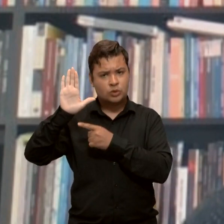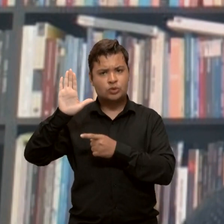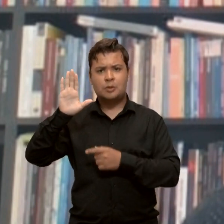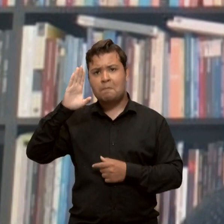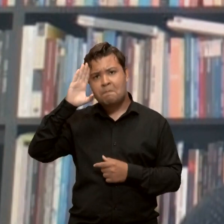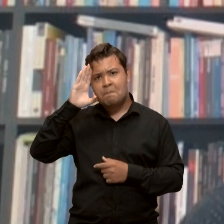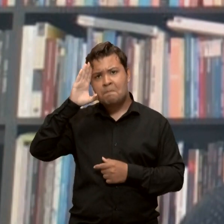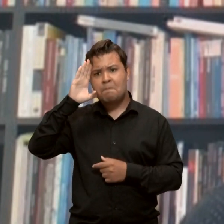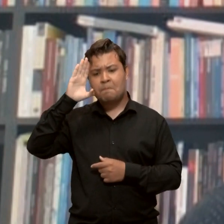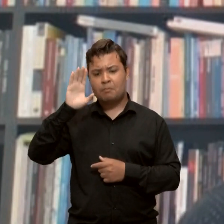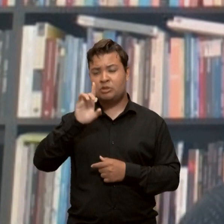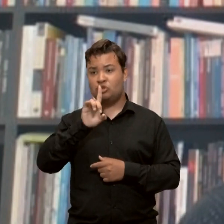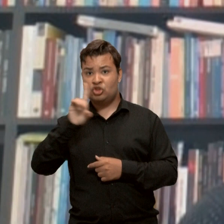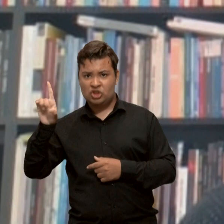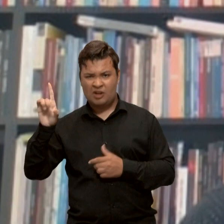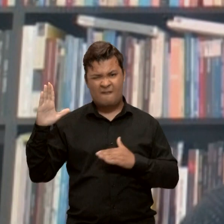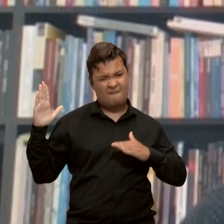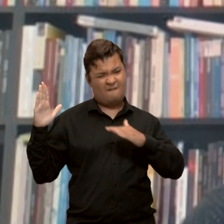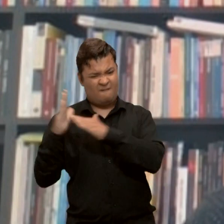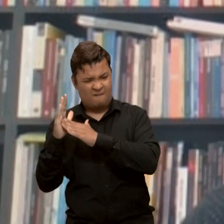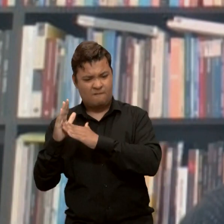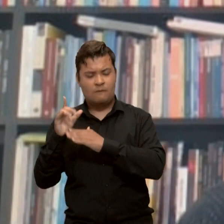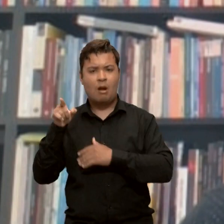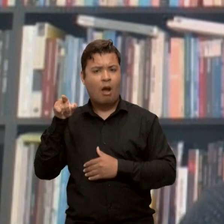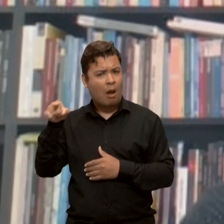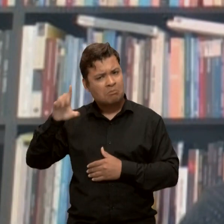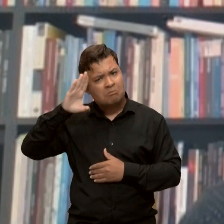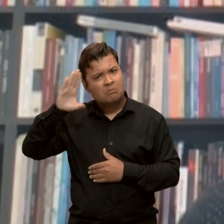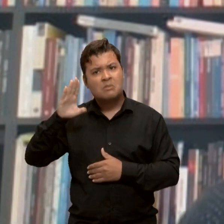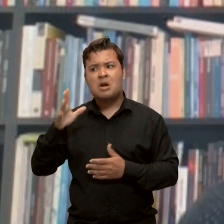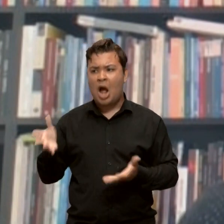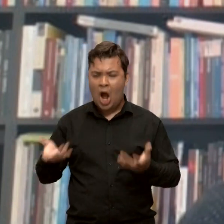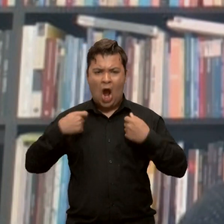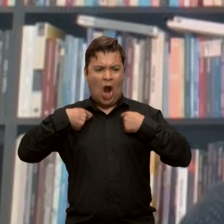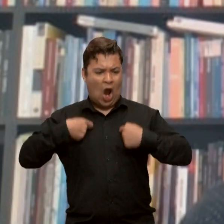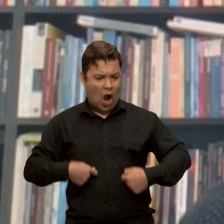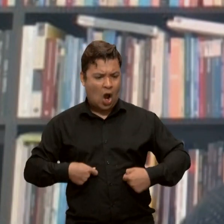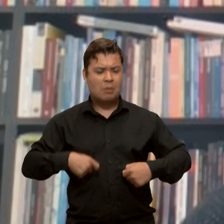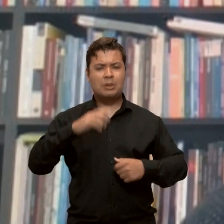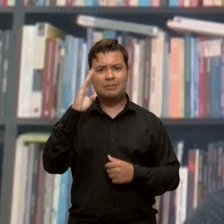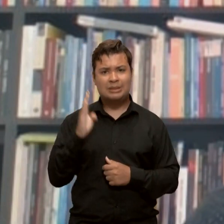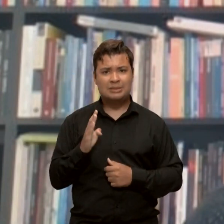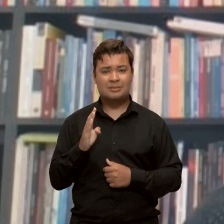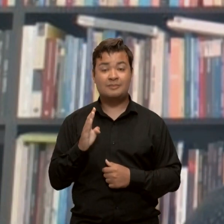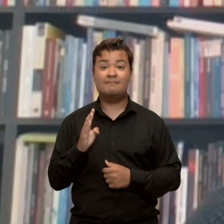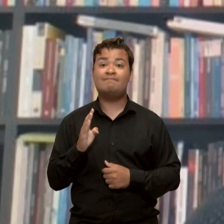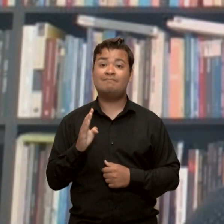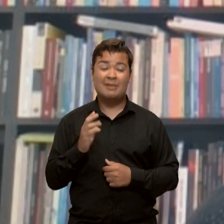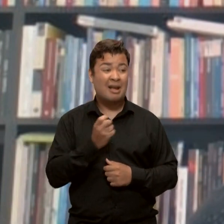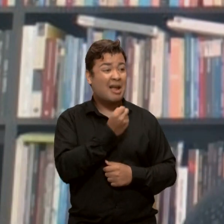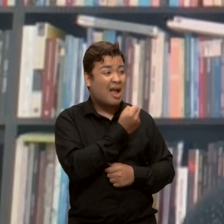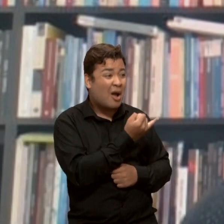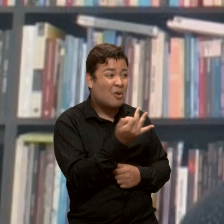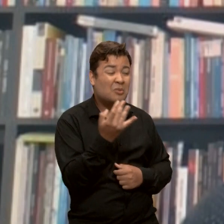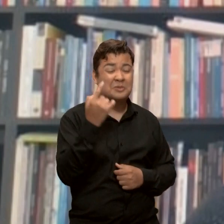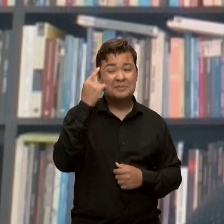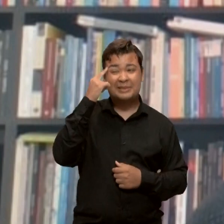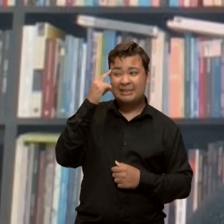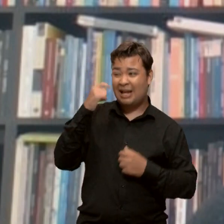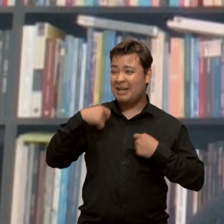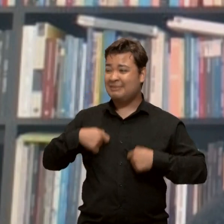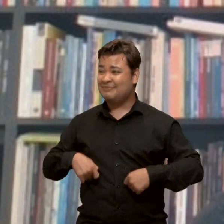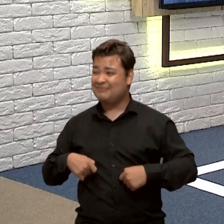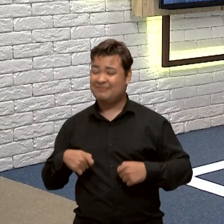né, pelos extremistas de direita, acabou que tem muita gente que está um pouco desencantado com a Copa, comparando com as